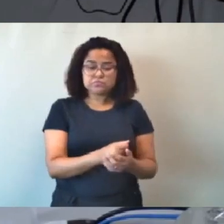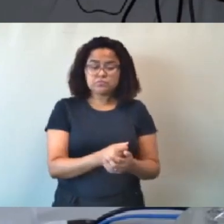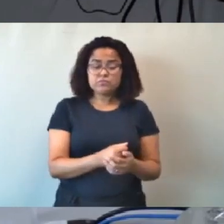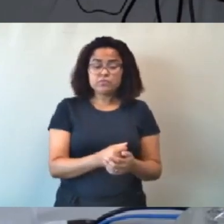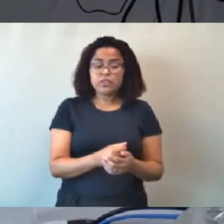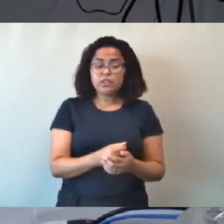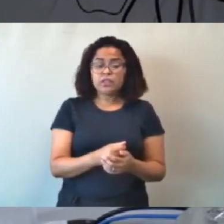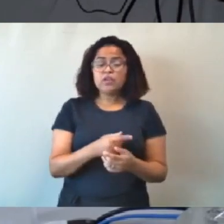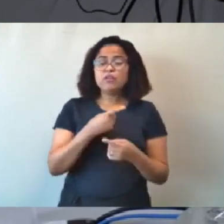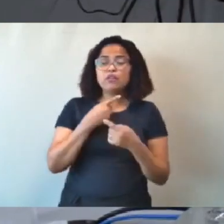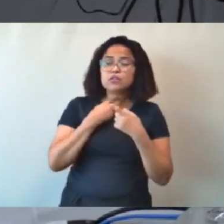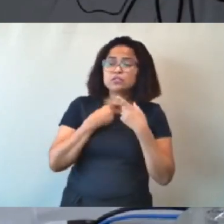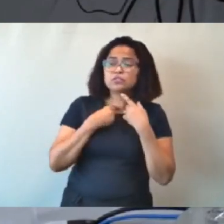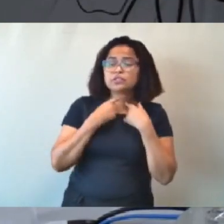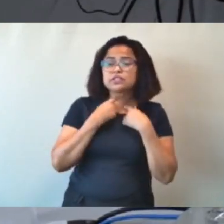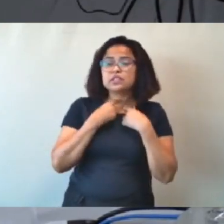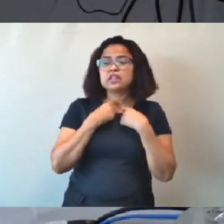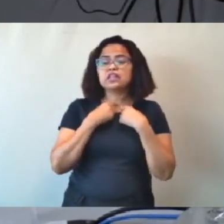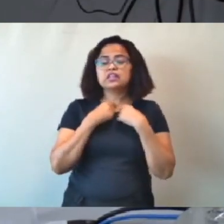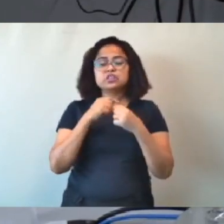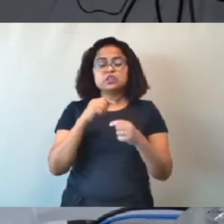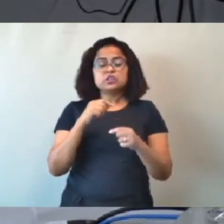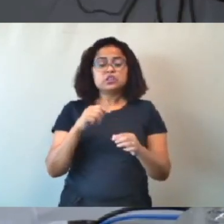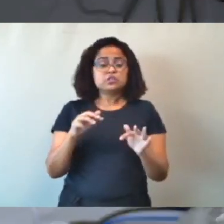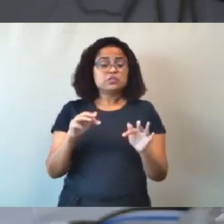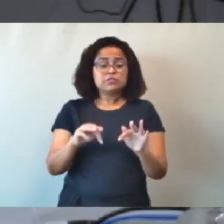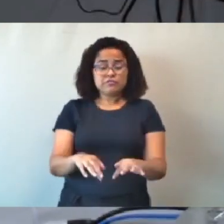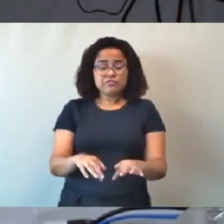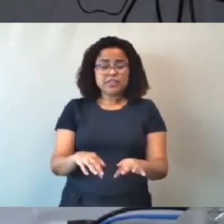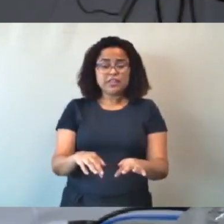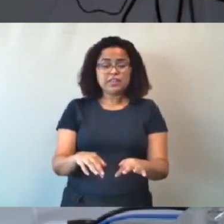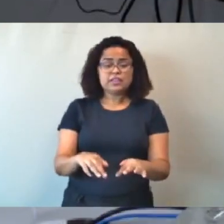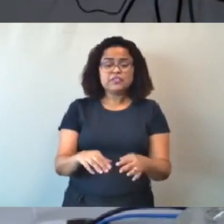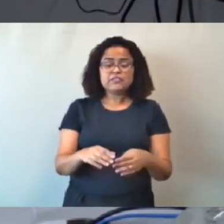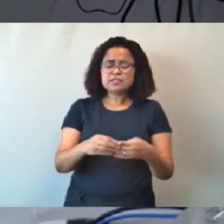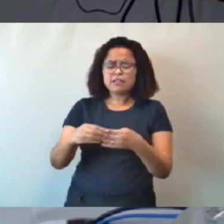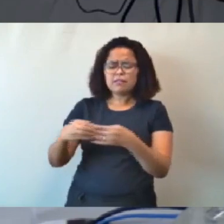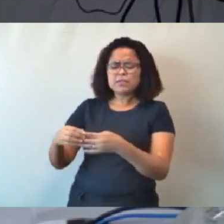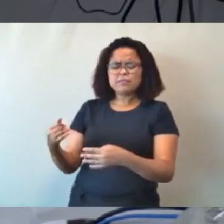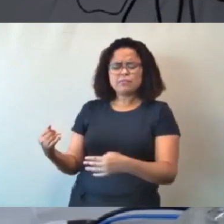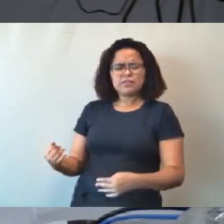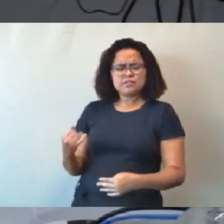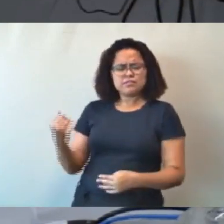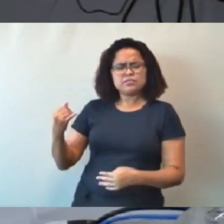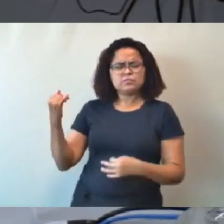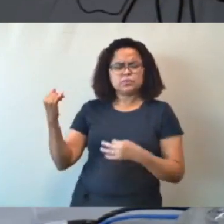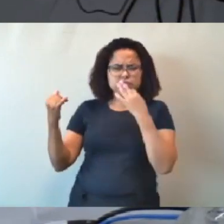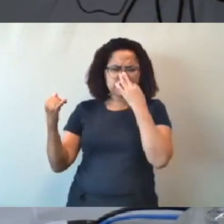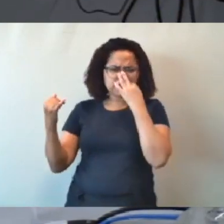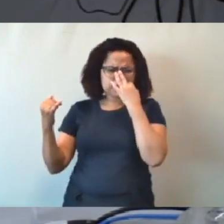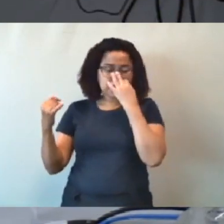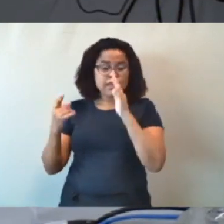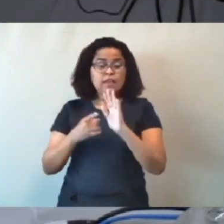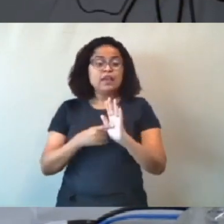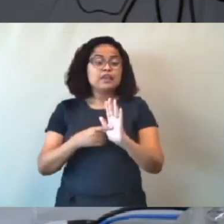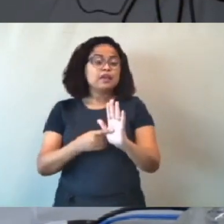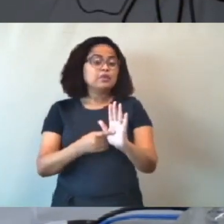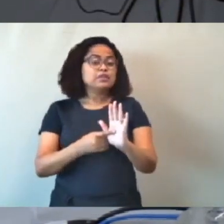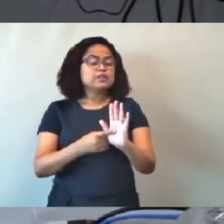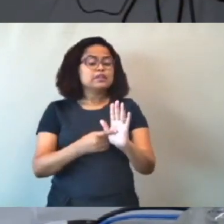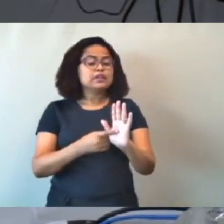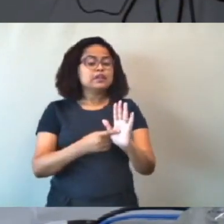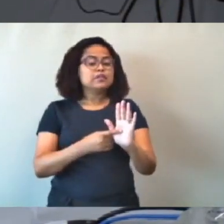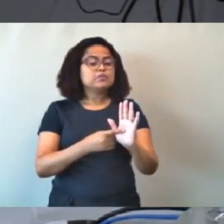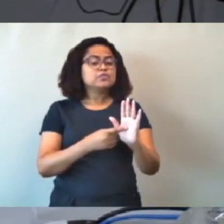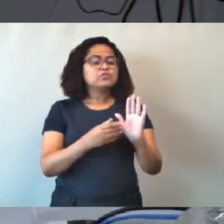encaminhamentos importantes, interessantes, né? E aí apresentarmos proposições para a BH Trans. Até